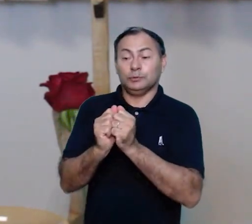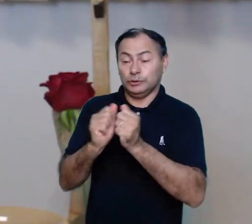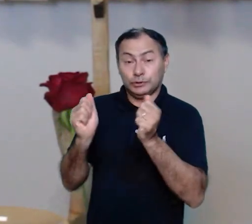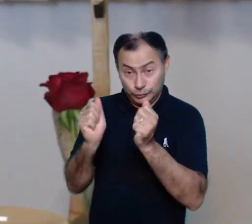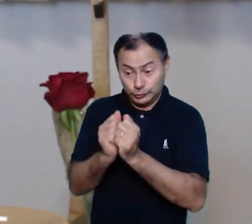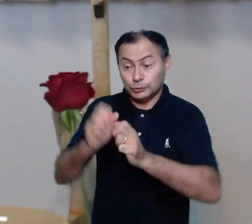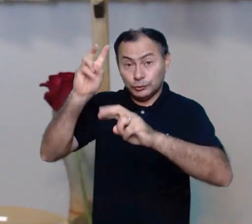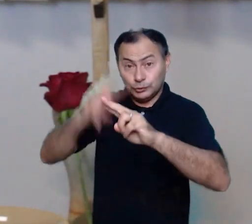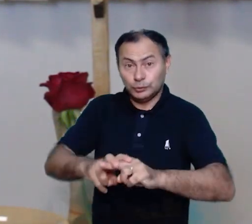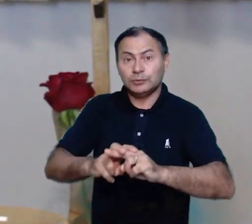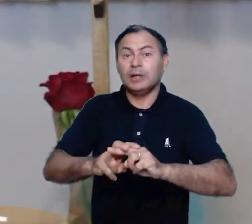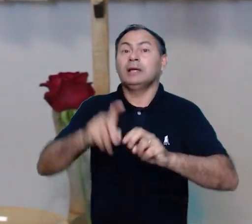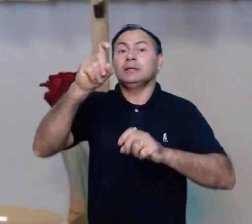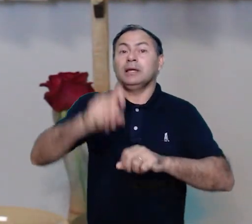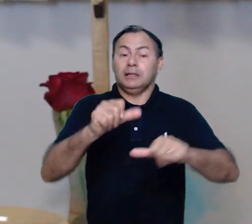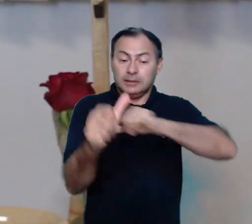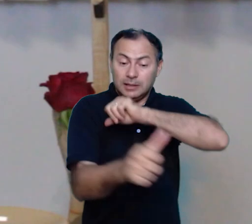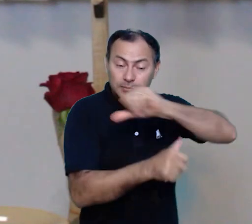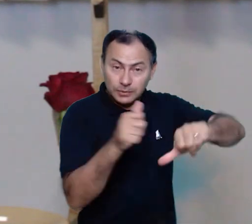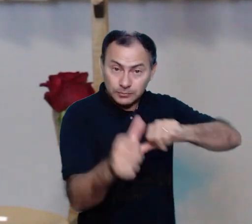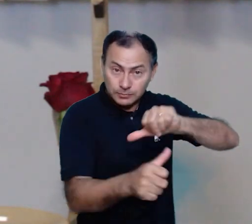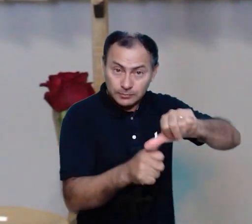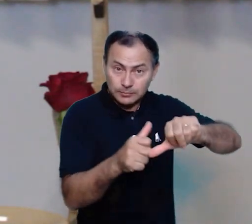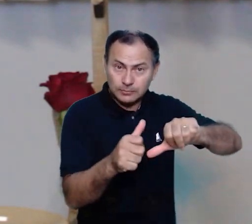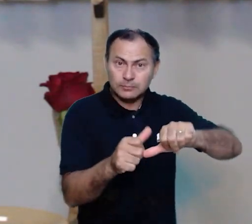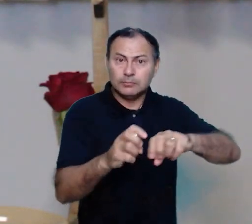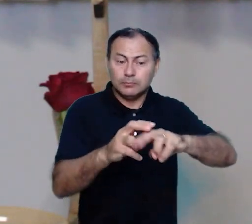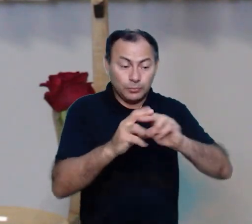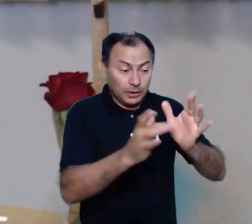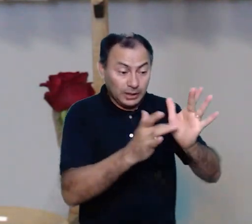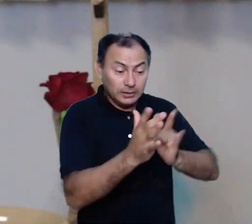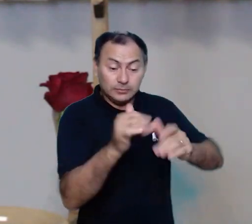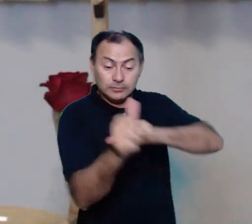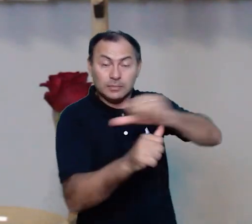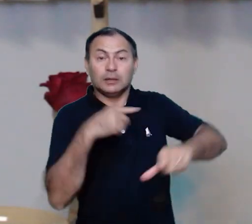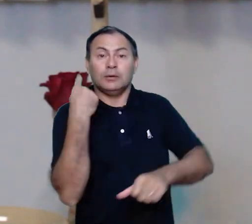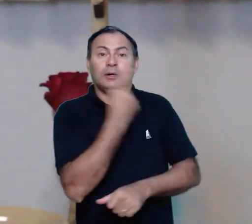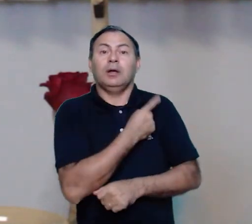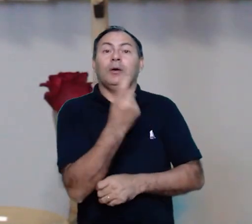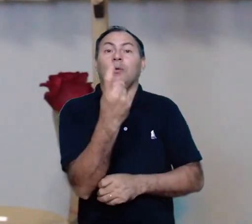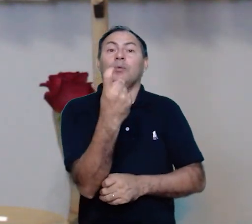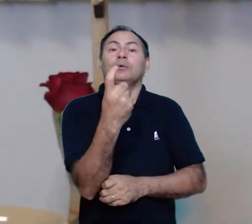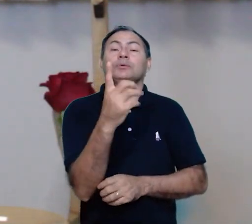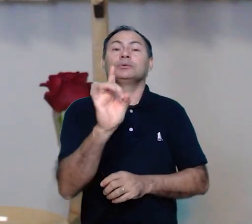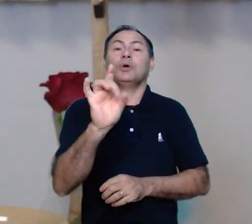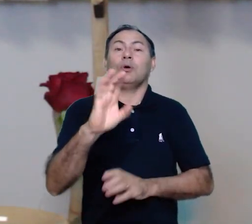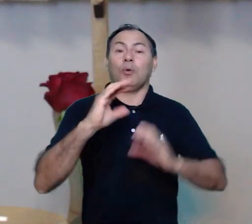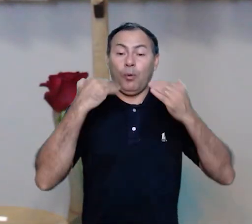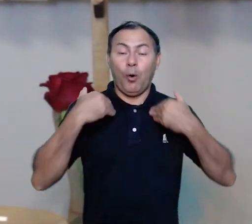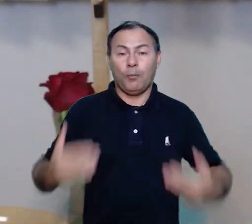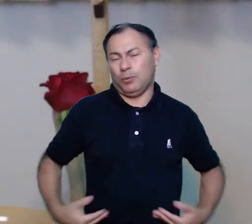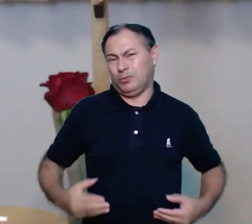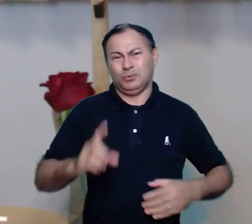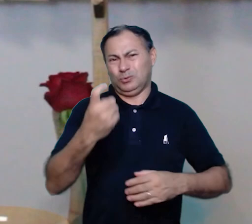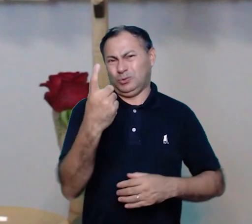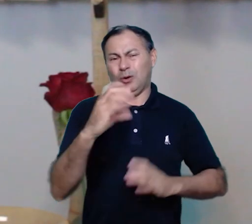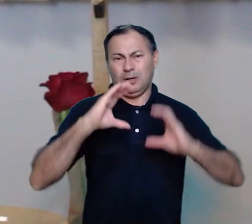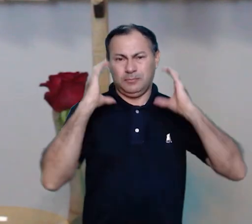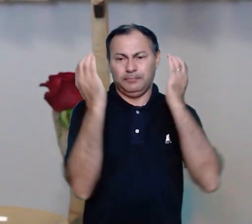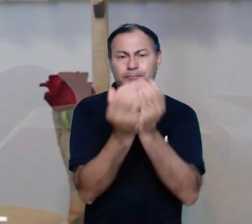Assentarmos-nos juntos para sermos transformados por ele em um só